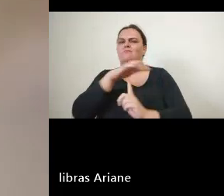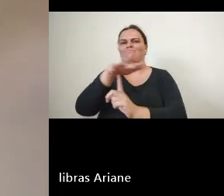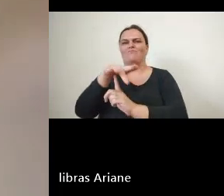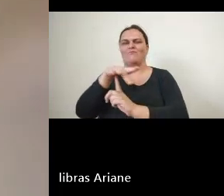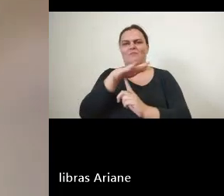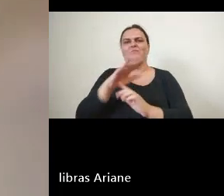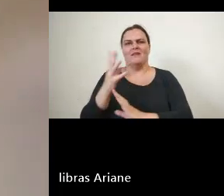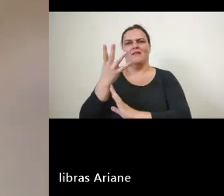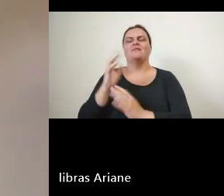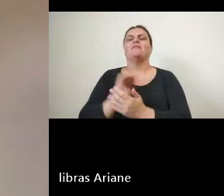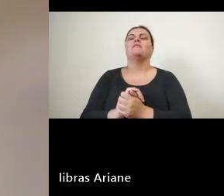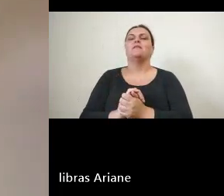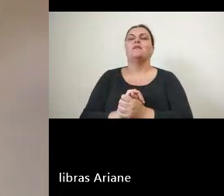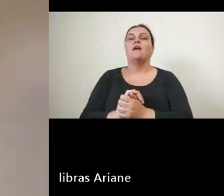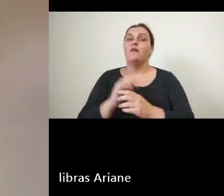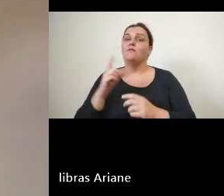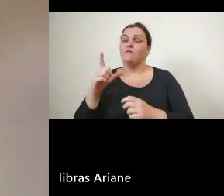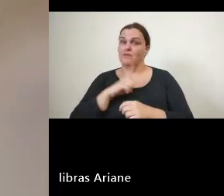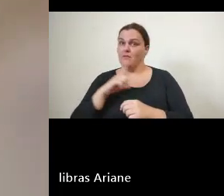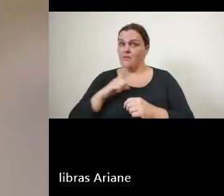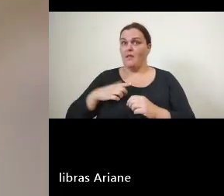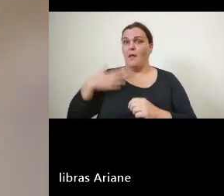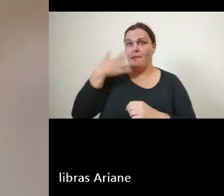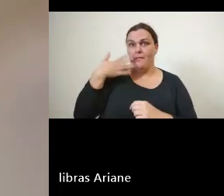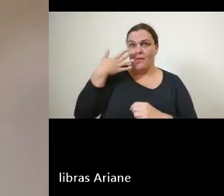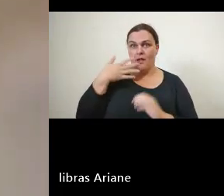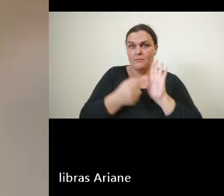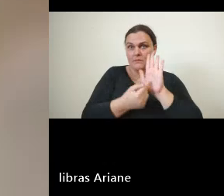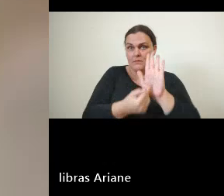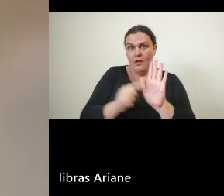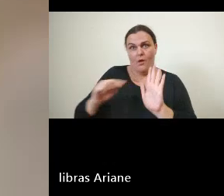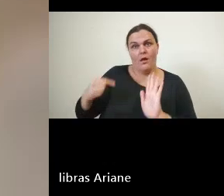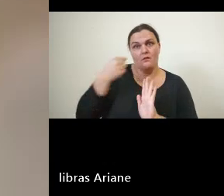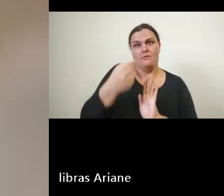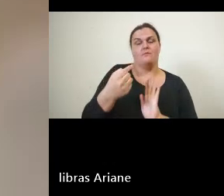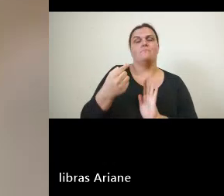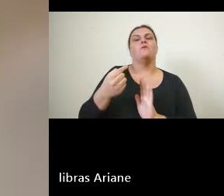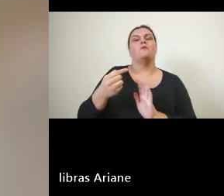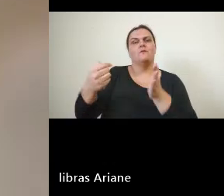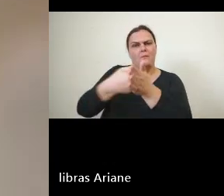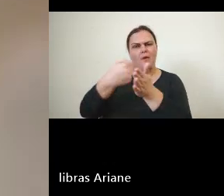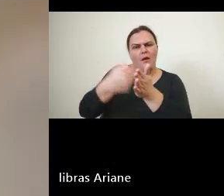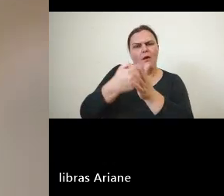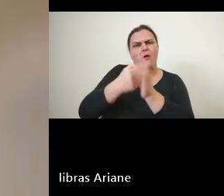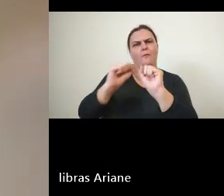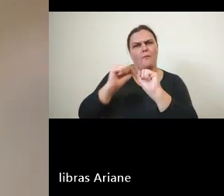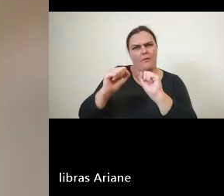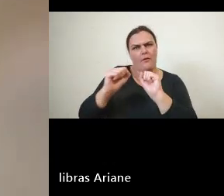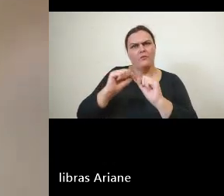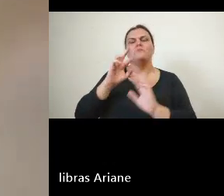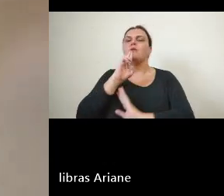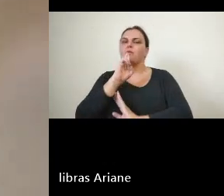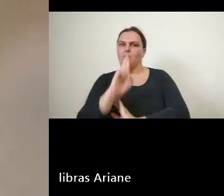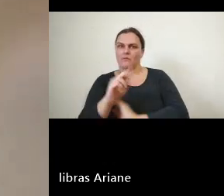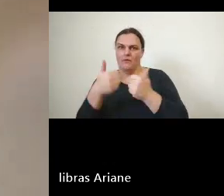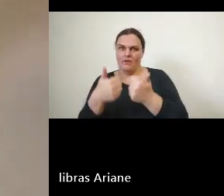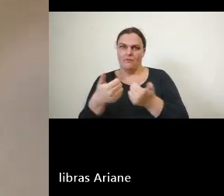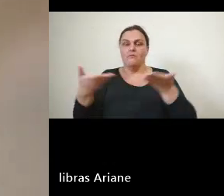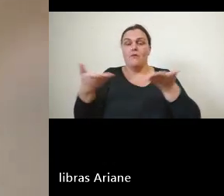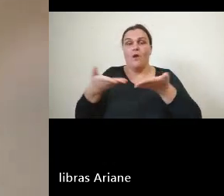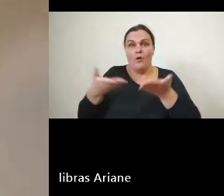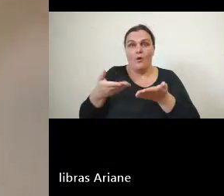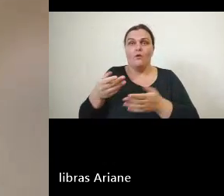Fábio irá responder as perguntas do chat. Passo agora a palavra para o Rogério compartilhar a apresentação